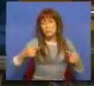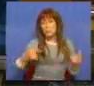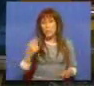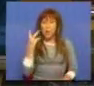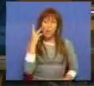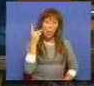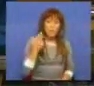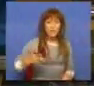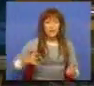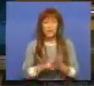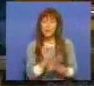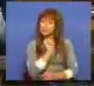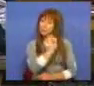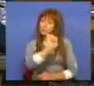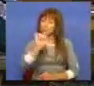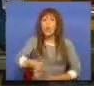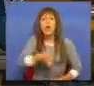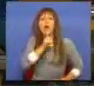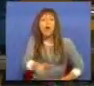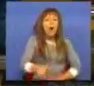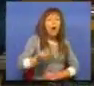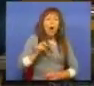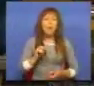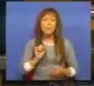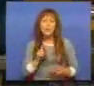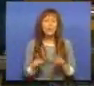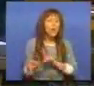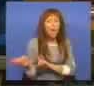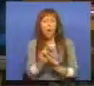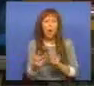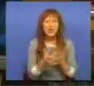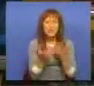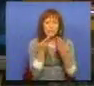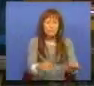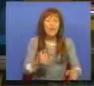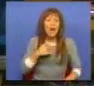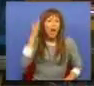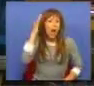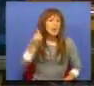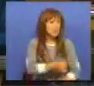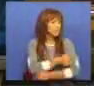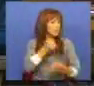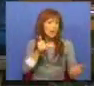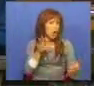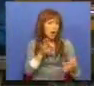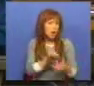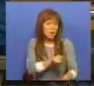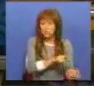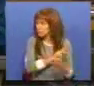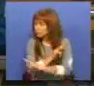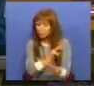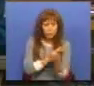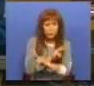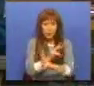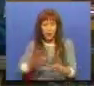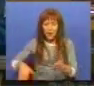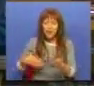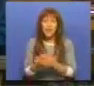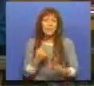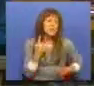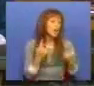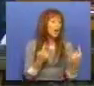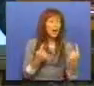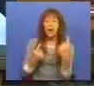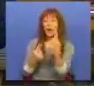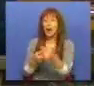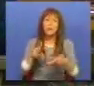vida e realidade, optar pela modalidade de divórcio que entenda ser mais apropriada. Deixamos a cada